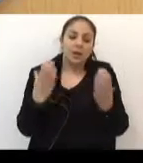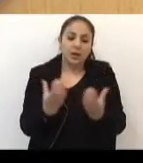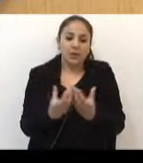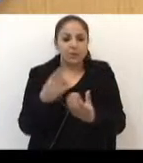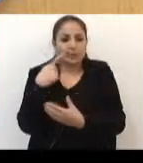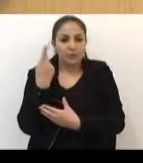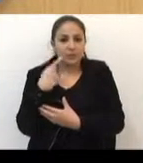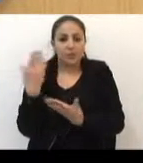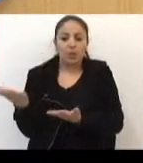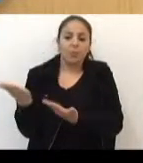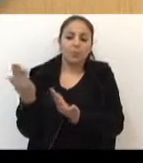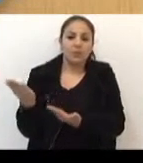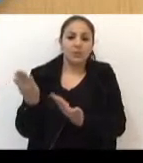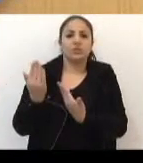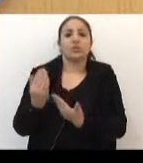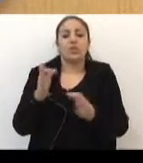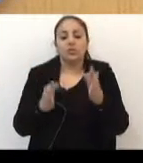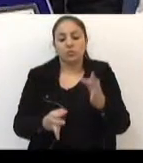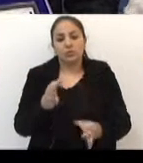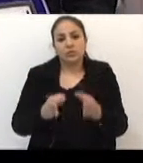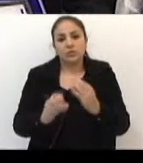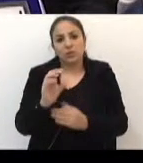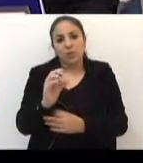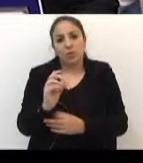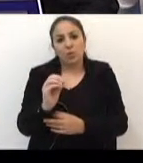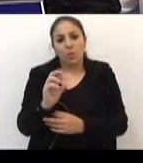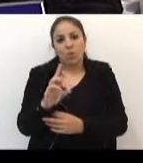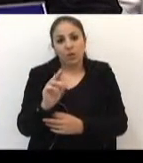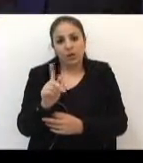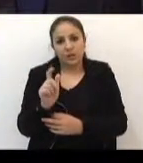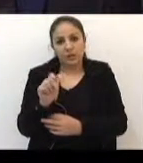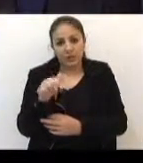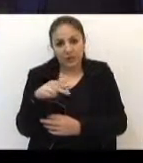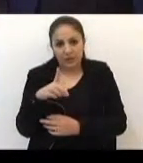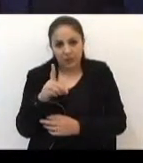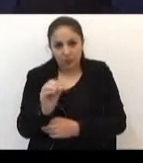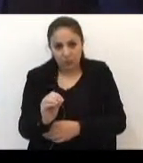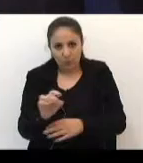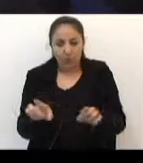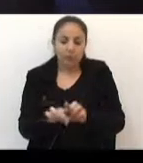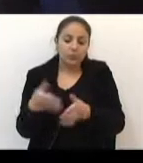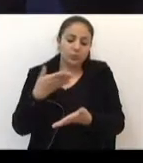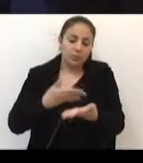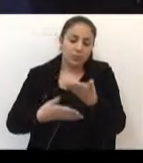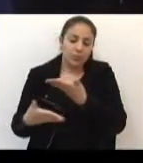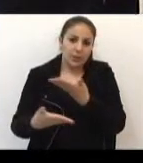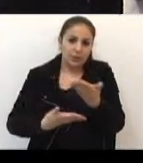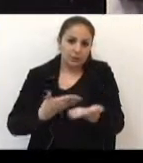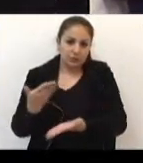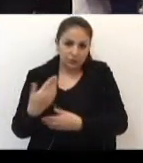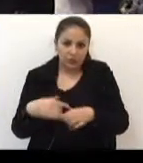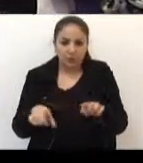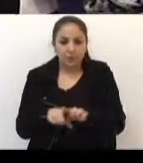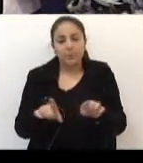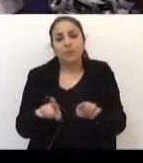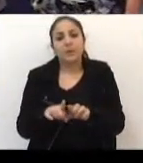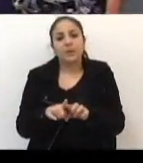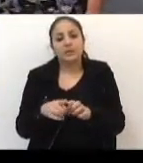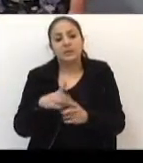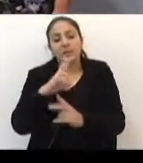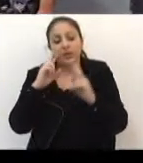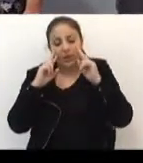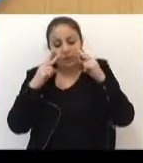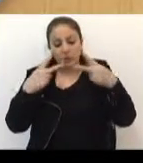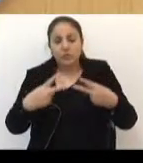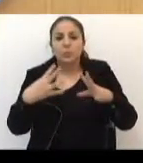homenageia juiz Orlando Facini Neto. Eu compartilho com sinceridade esse reconhecimento com todos os funcionários